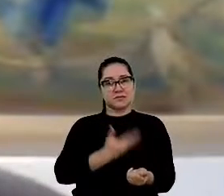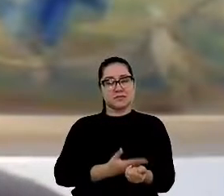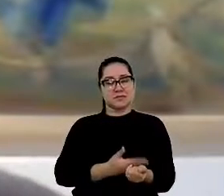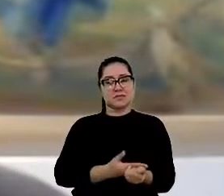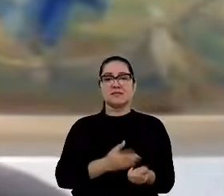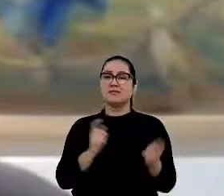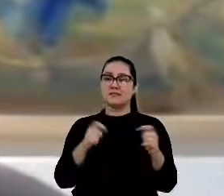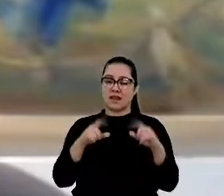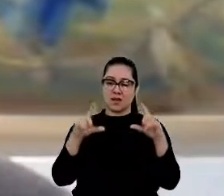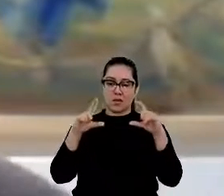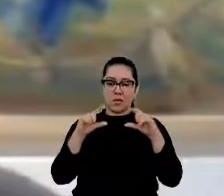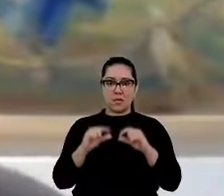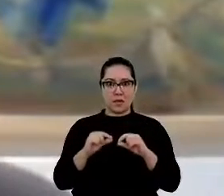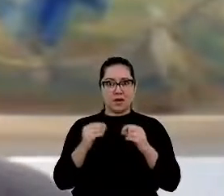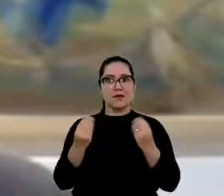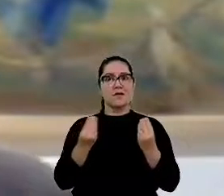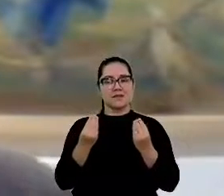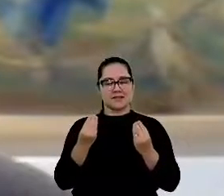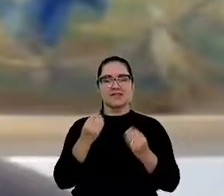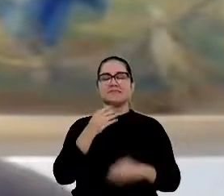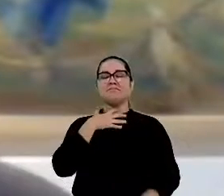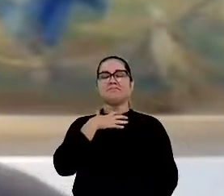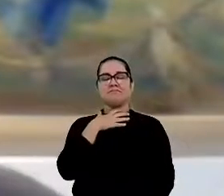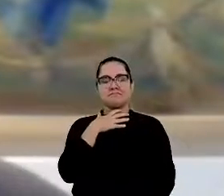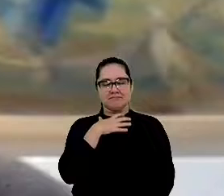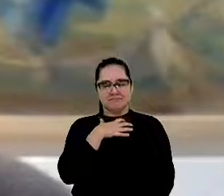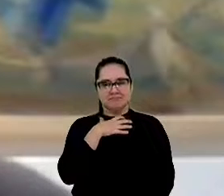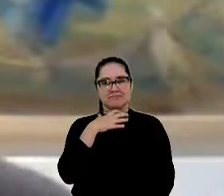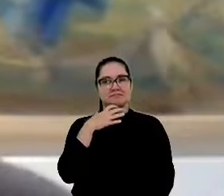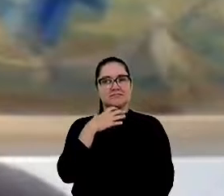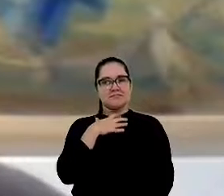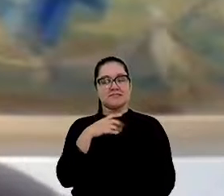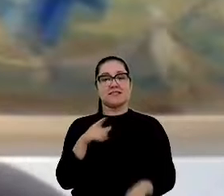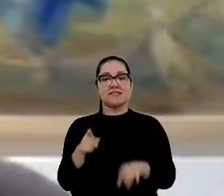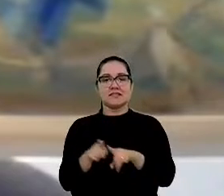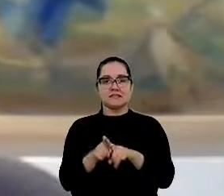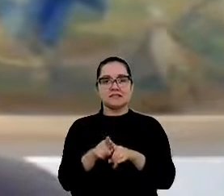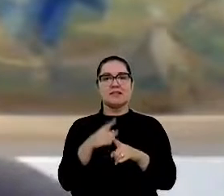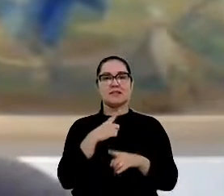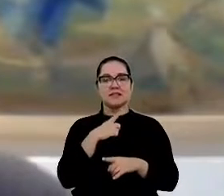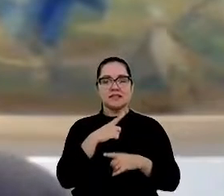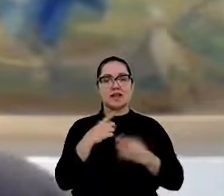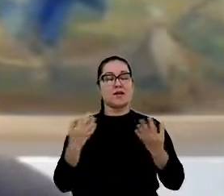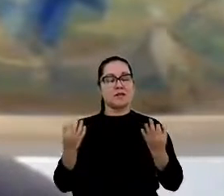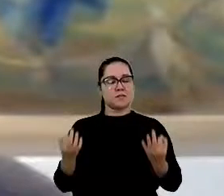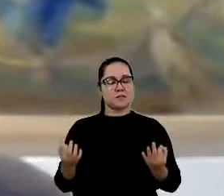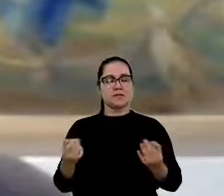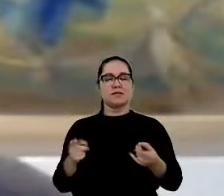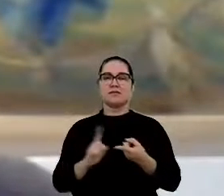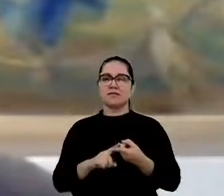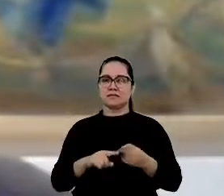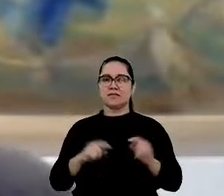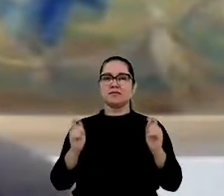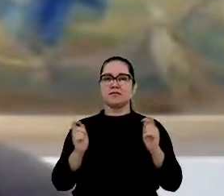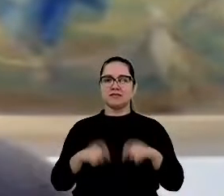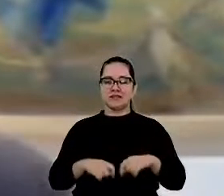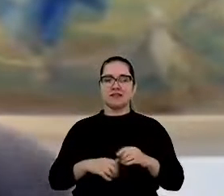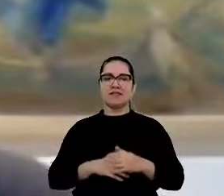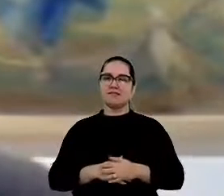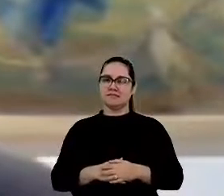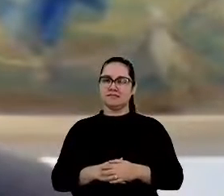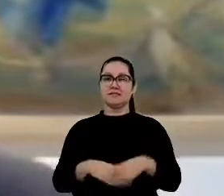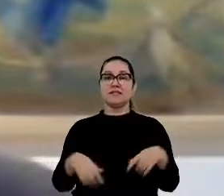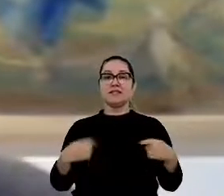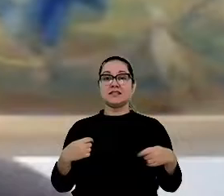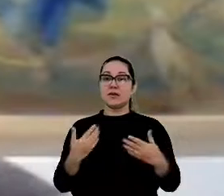mesma forma que a gente tem que falar de meditação, que tem comprovação sobre isso, a gente tem que começar a perguntar